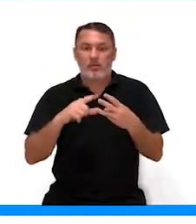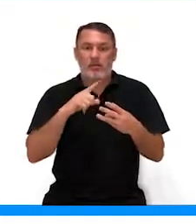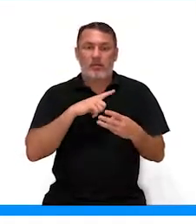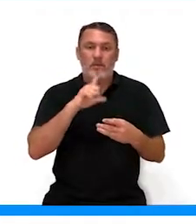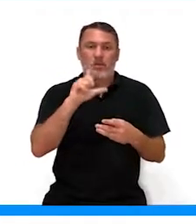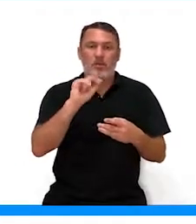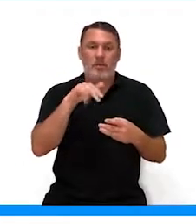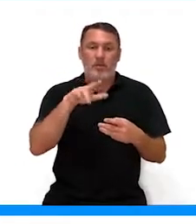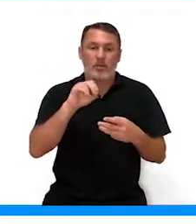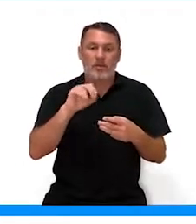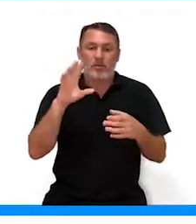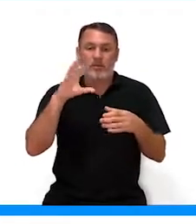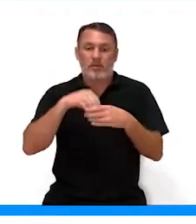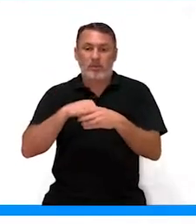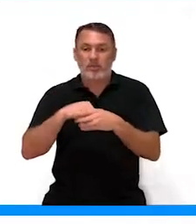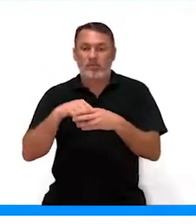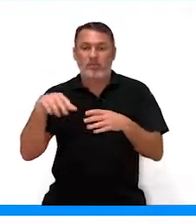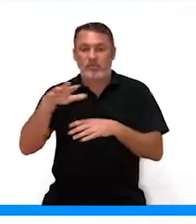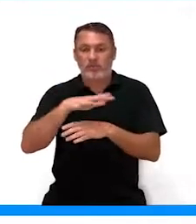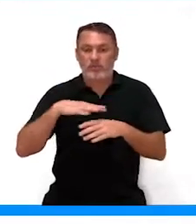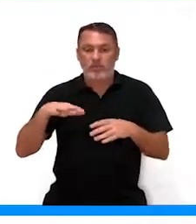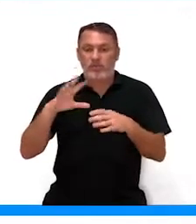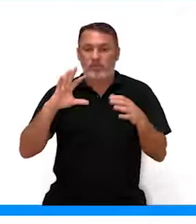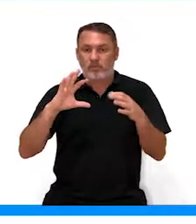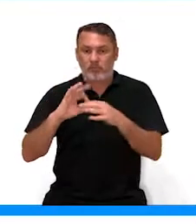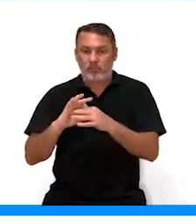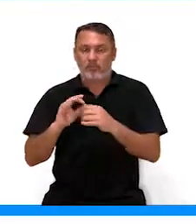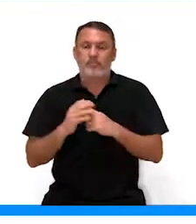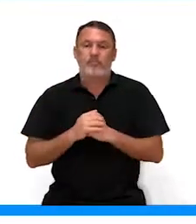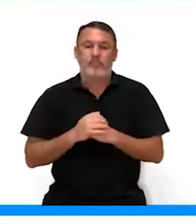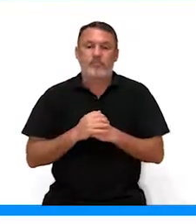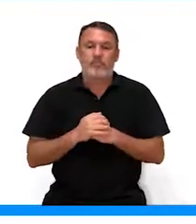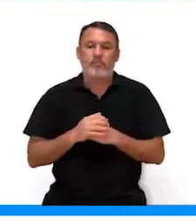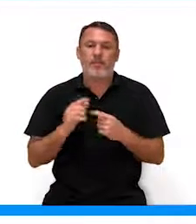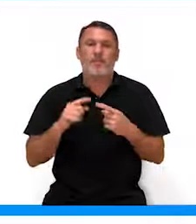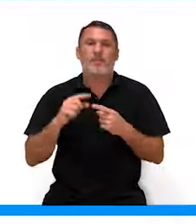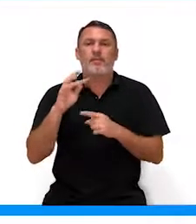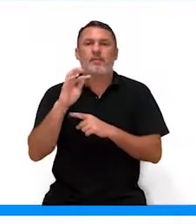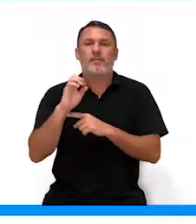e 3 o líquido intersticial que fica entre essas células.